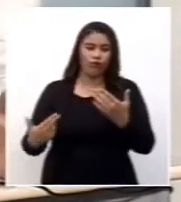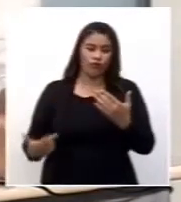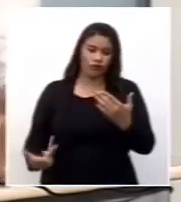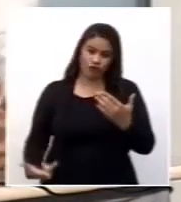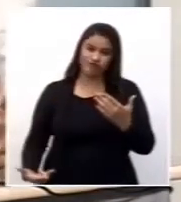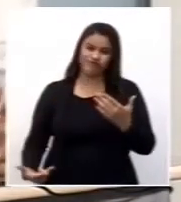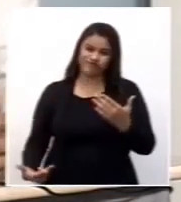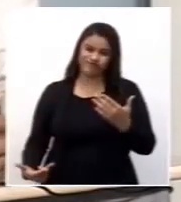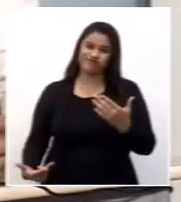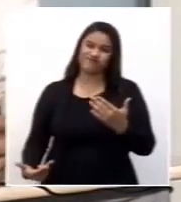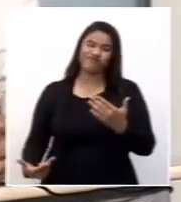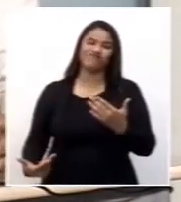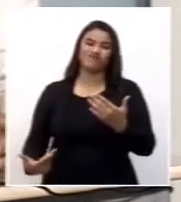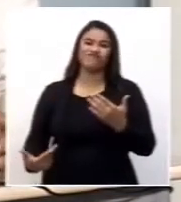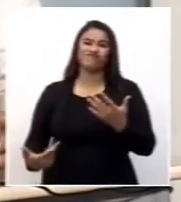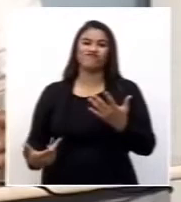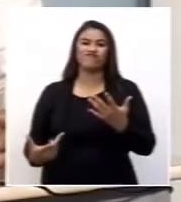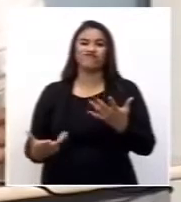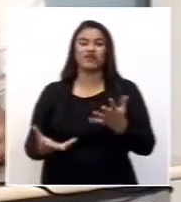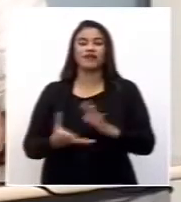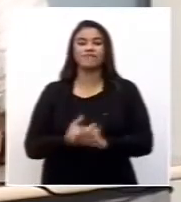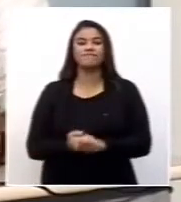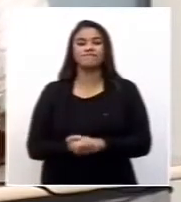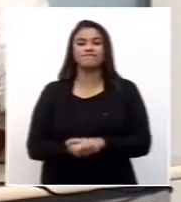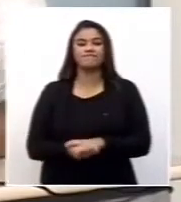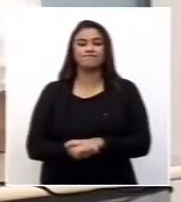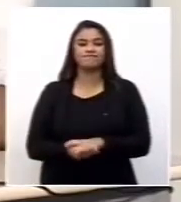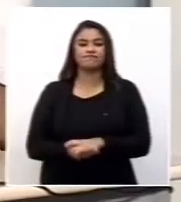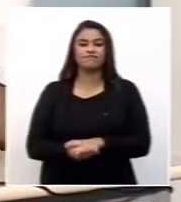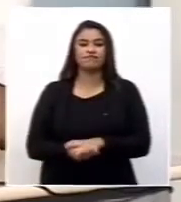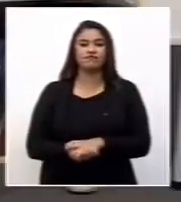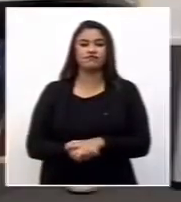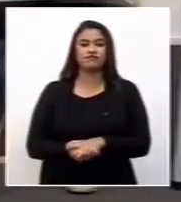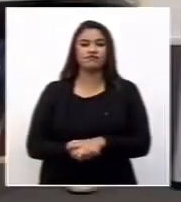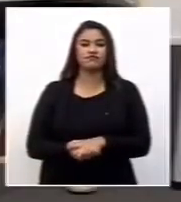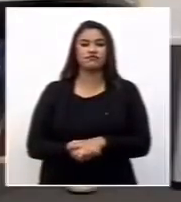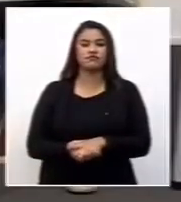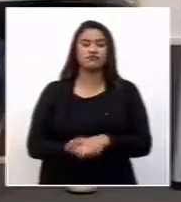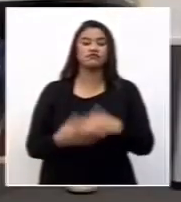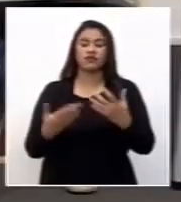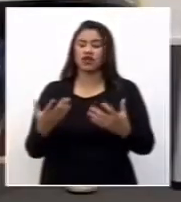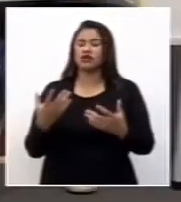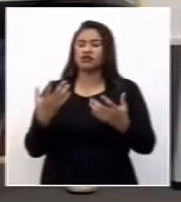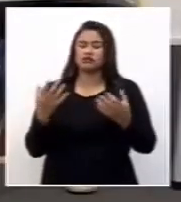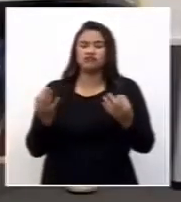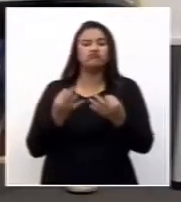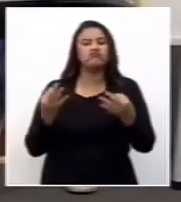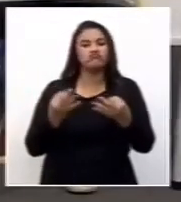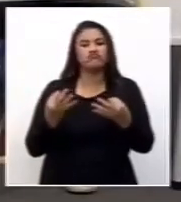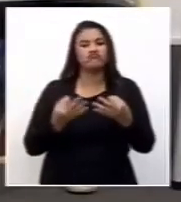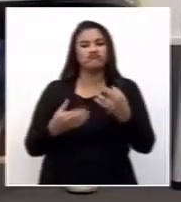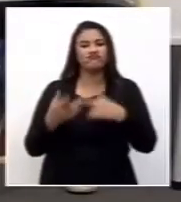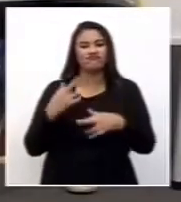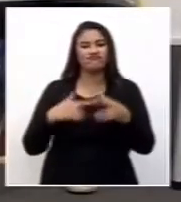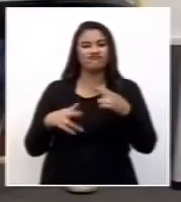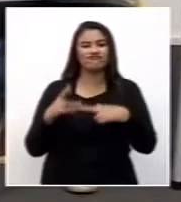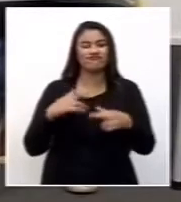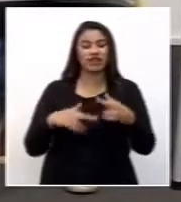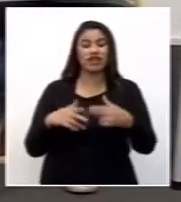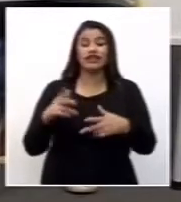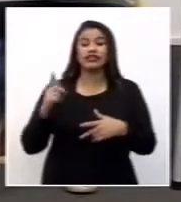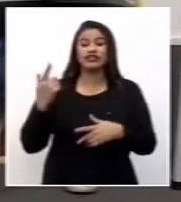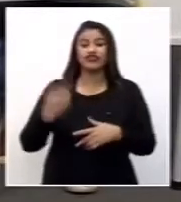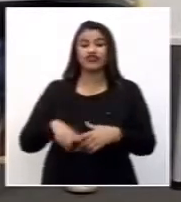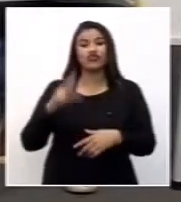múltiplas aí, muitas possibilidades. Perfeito. Perfeito, Bruno, as suas colocações. Lembrando que o que os